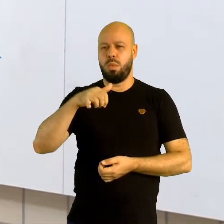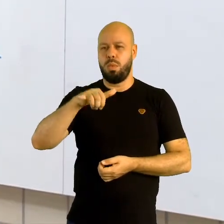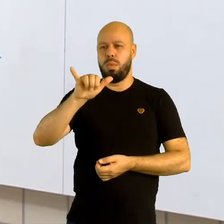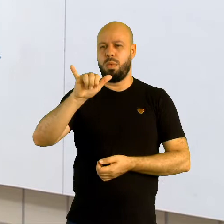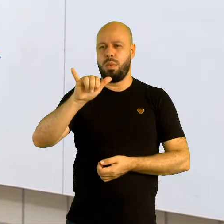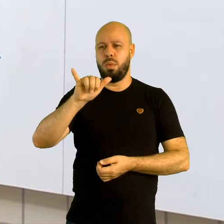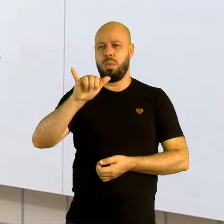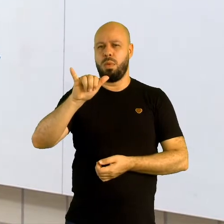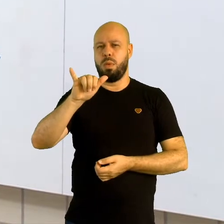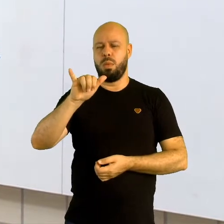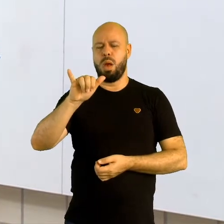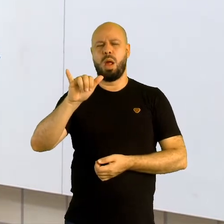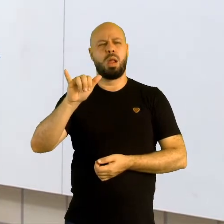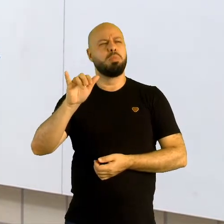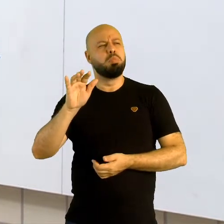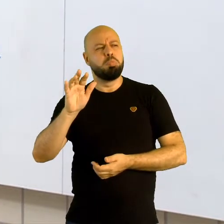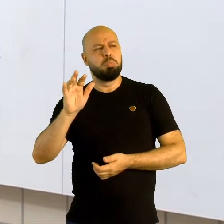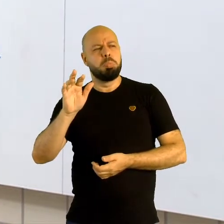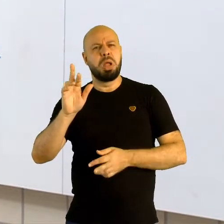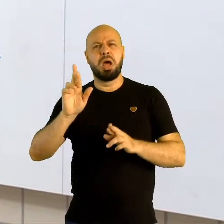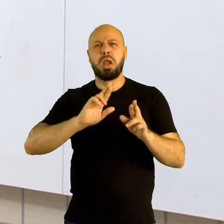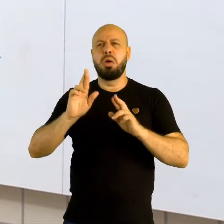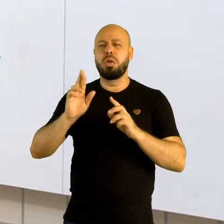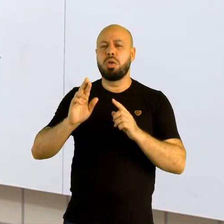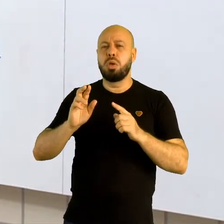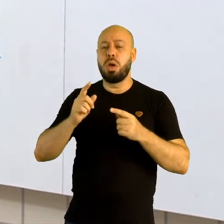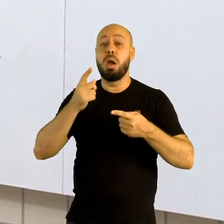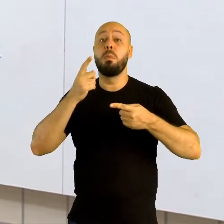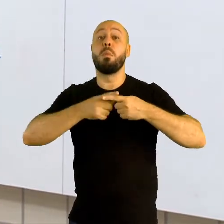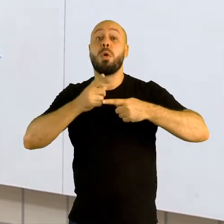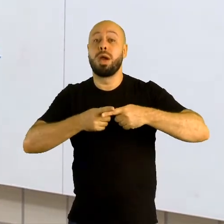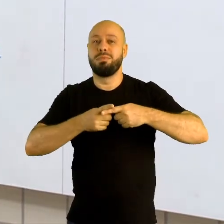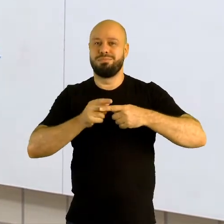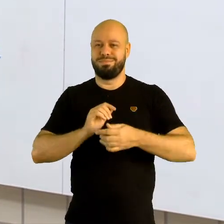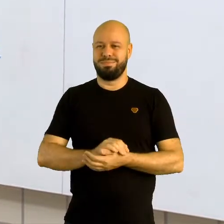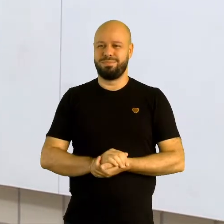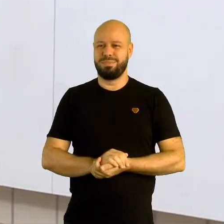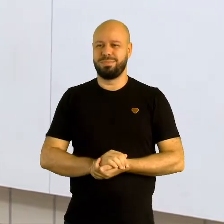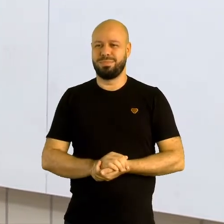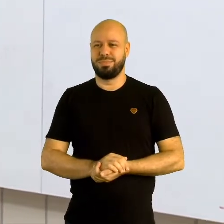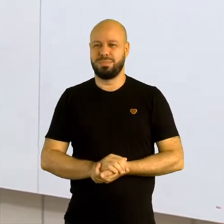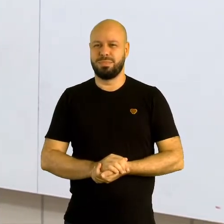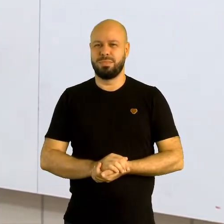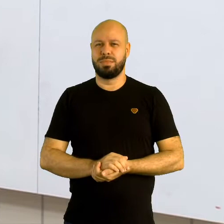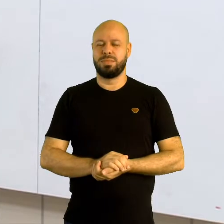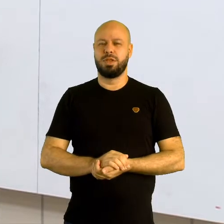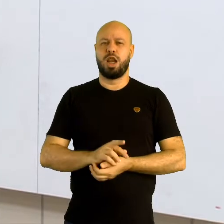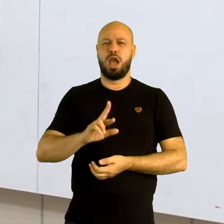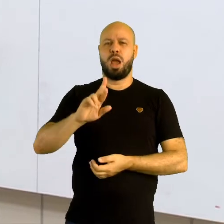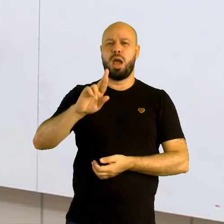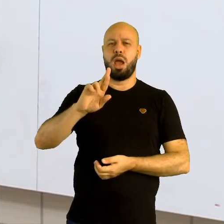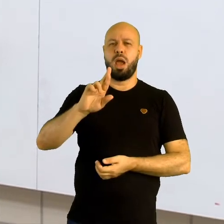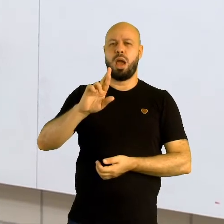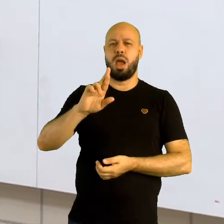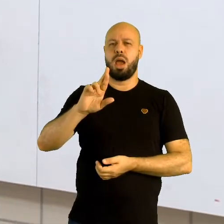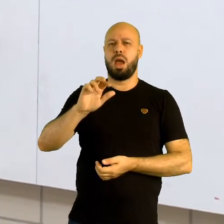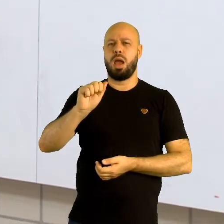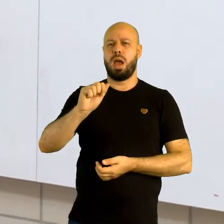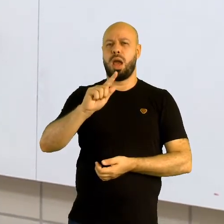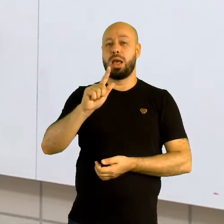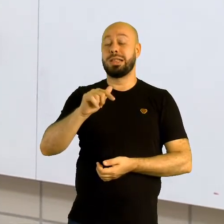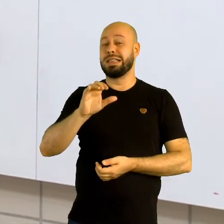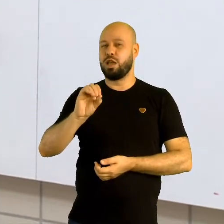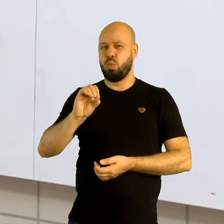reason, né? Motivo. For example, you are the reason I